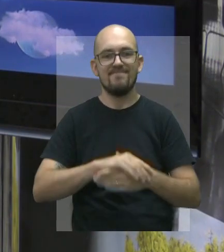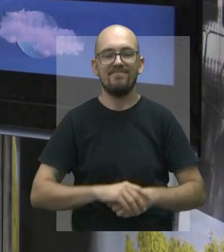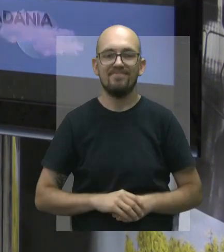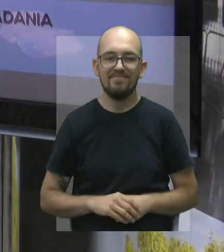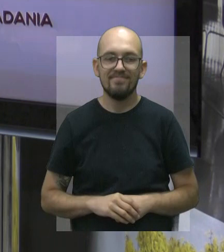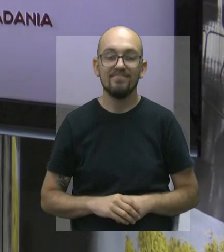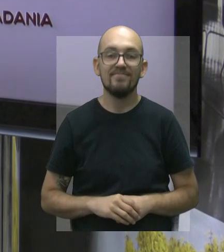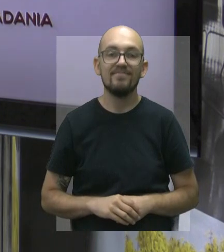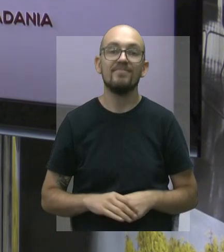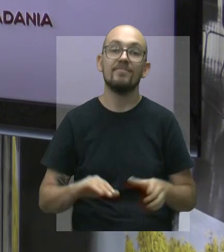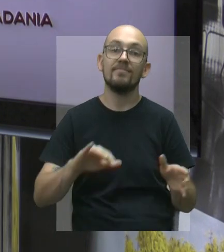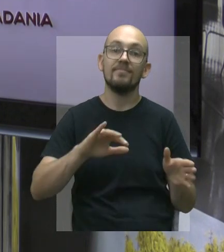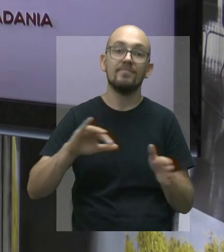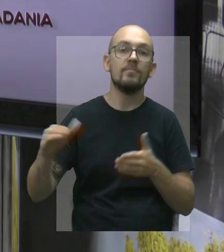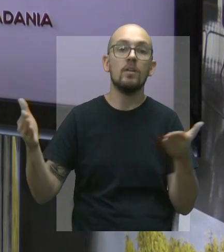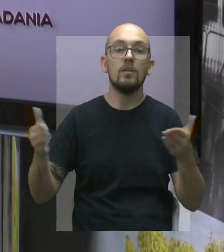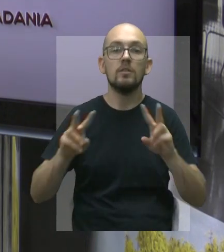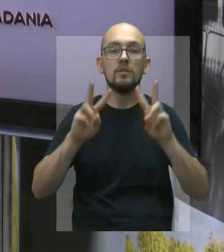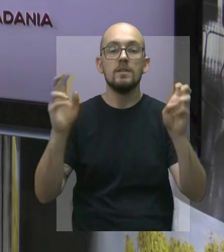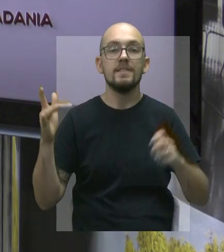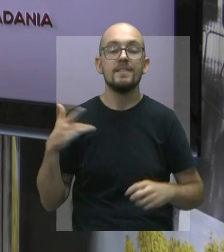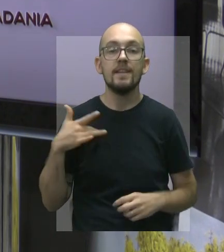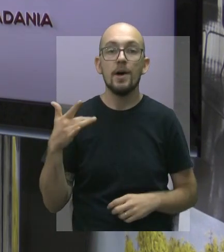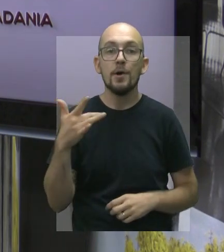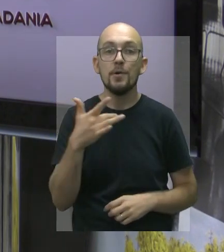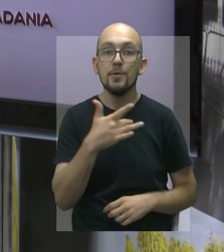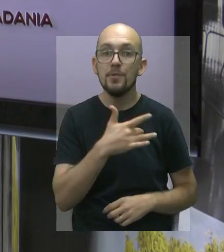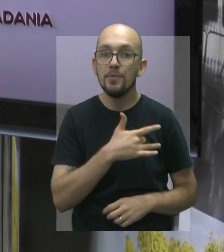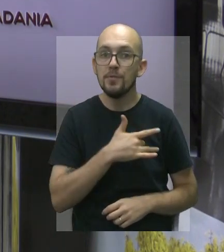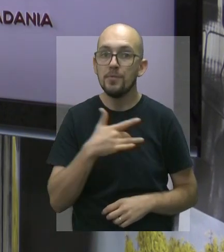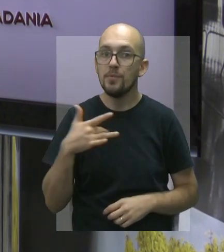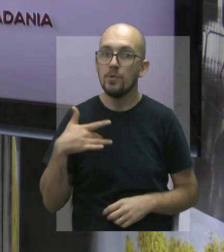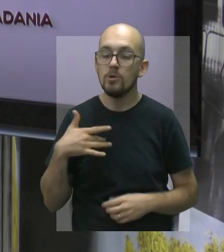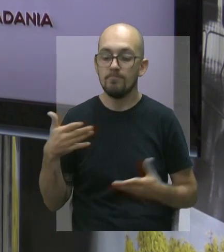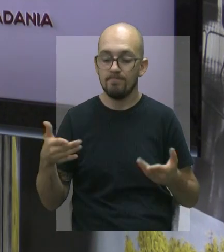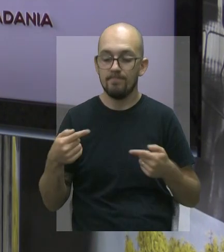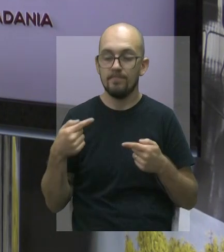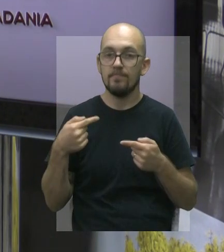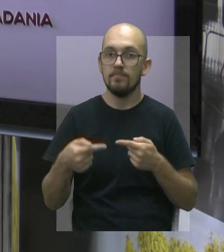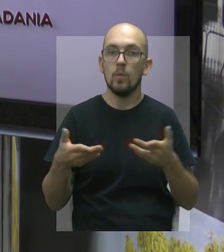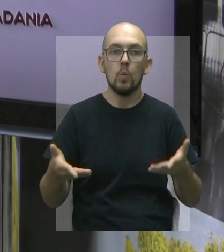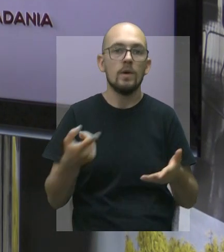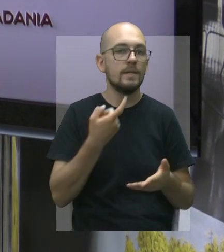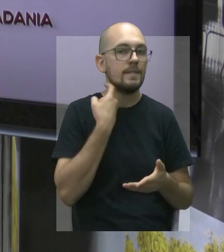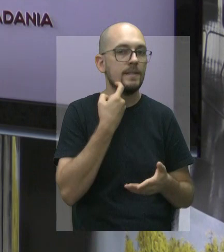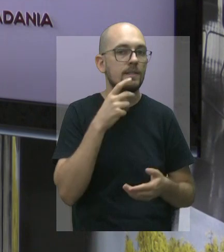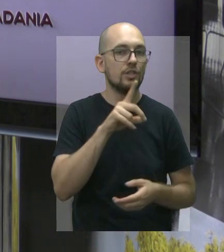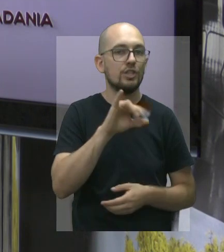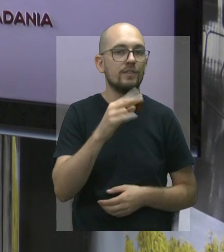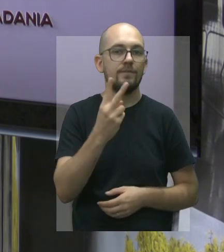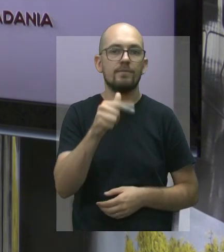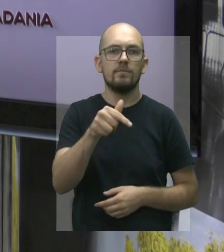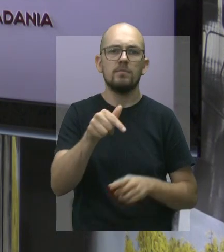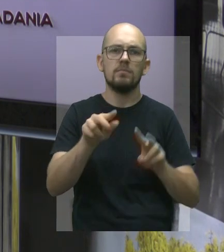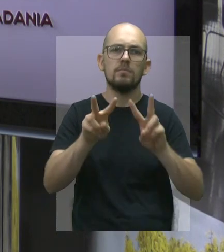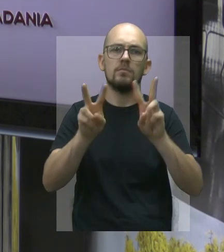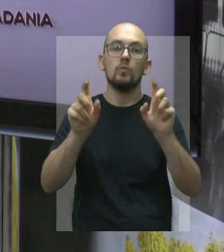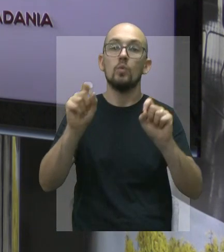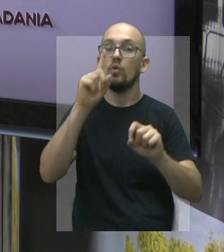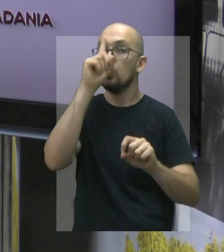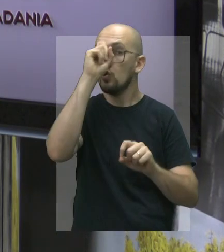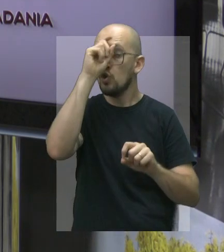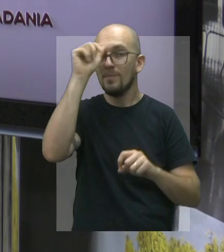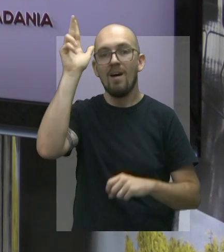vai falar agora sobre saúde, né? Essa dica da semana, desta sexta-feira, dia 27 de setembro, vem lá do